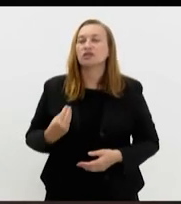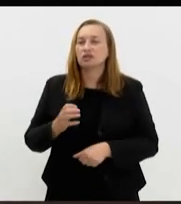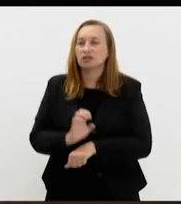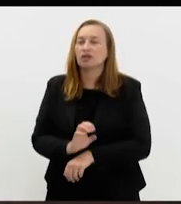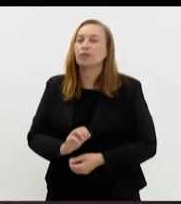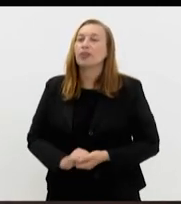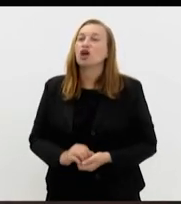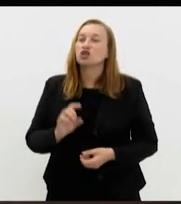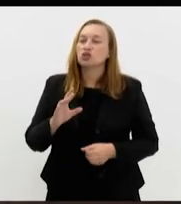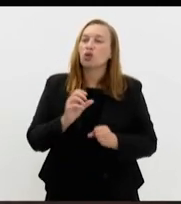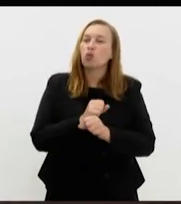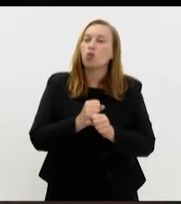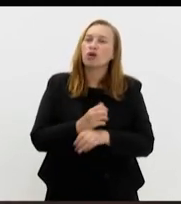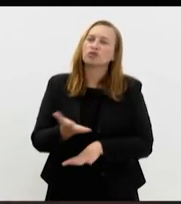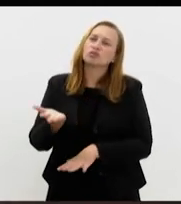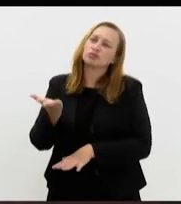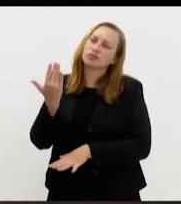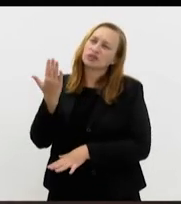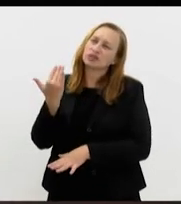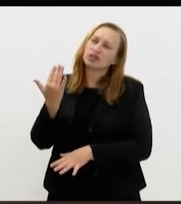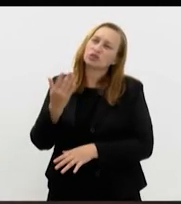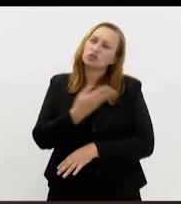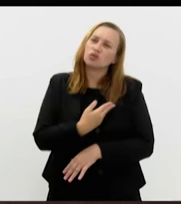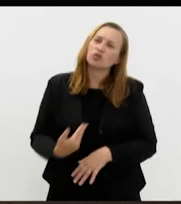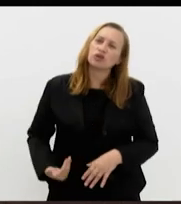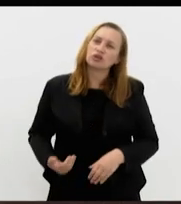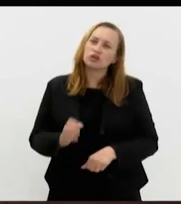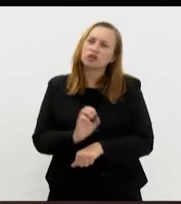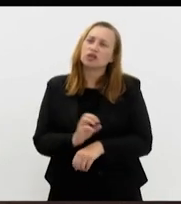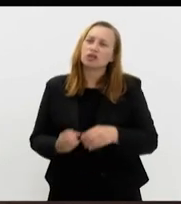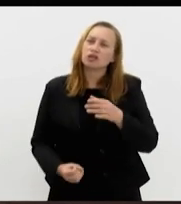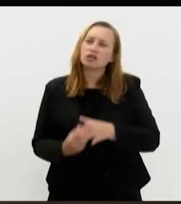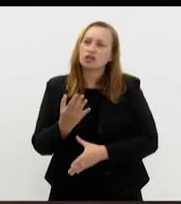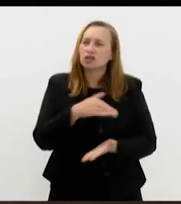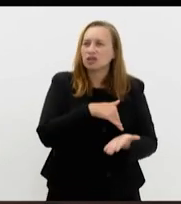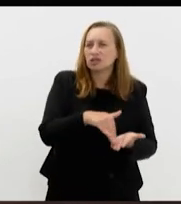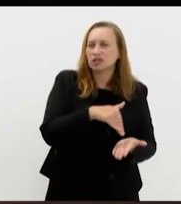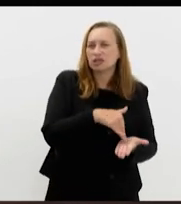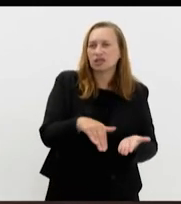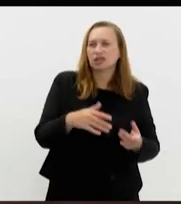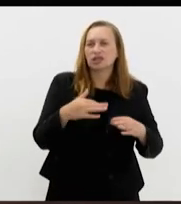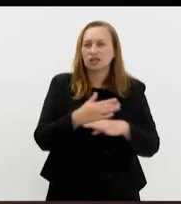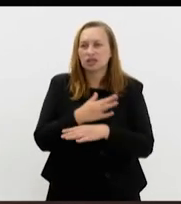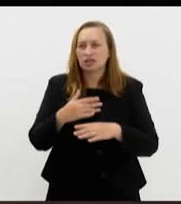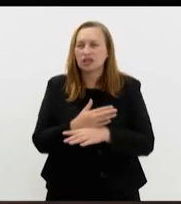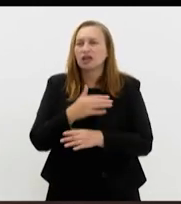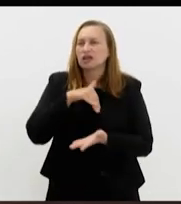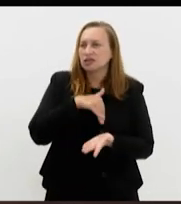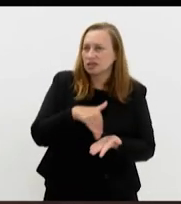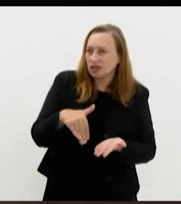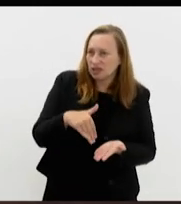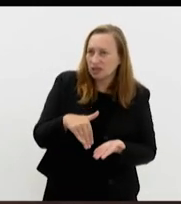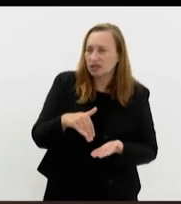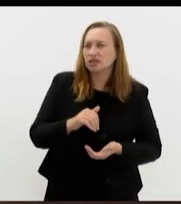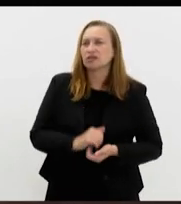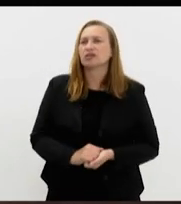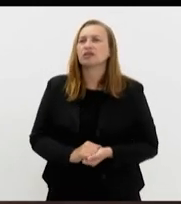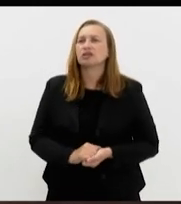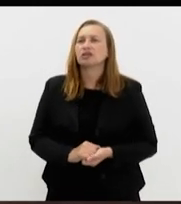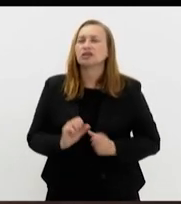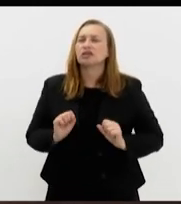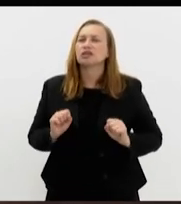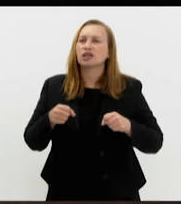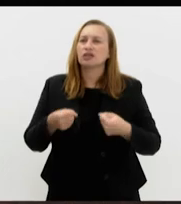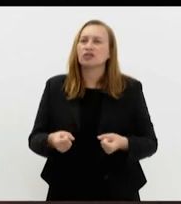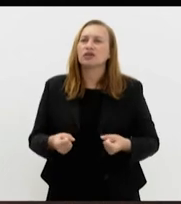passado, o governo do Estado criou a Secretaria das Cidades, a Secretaria de Defesa